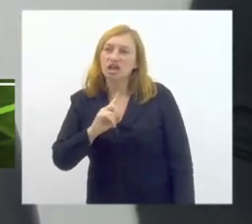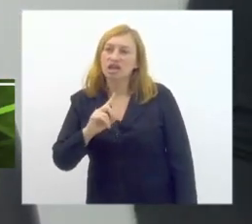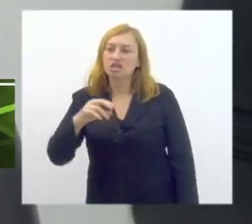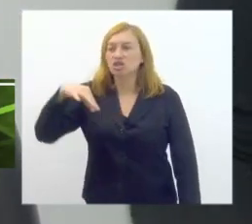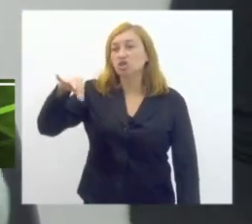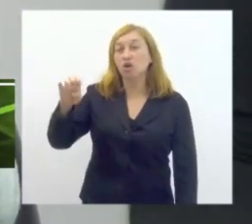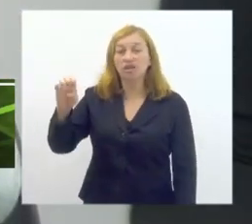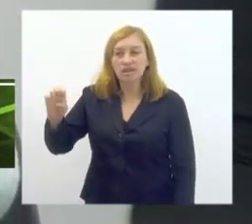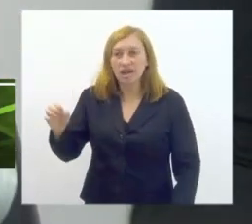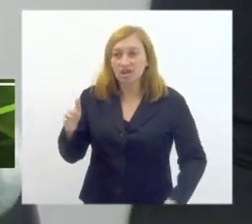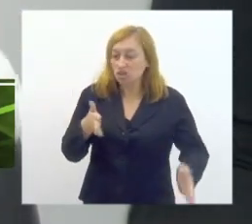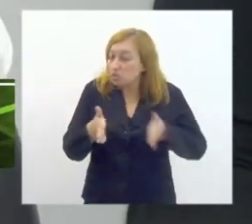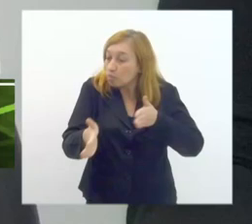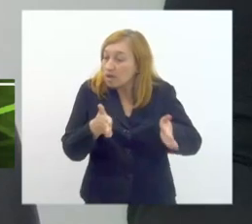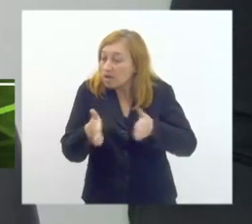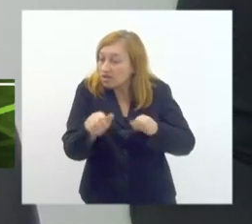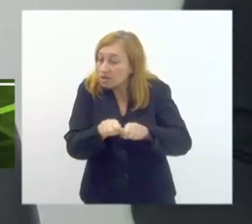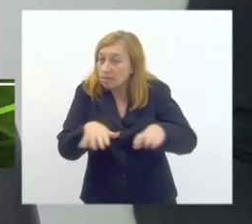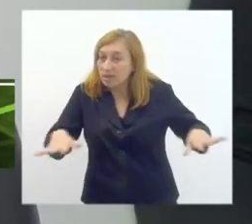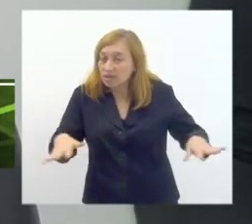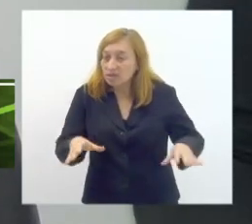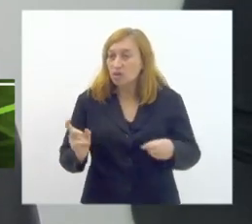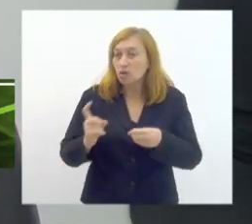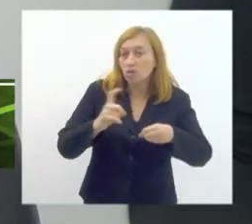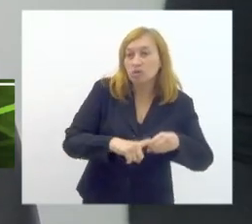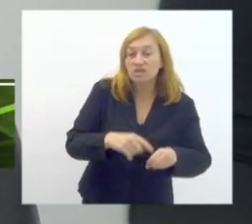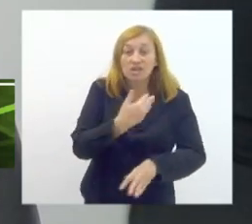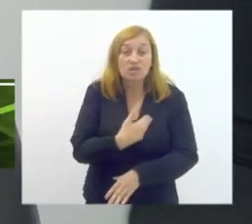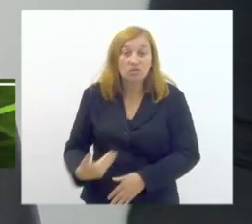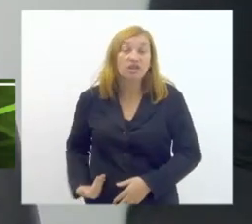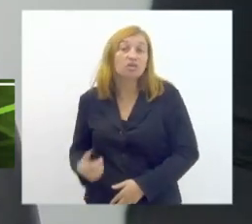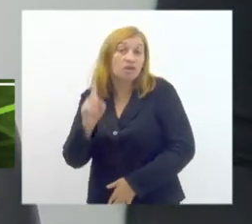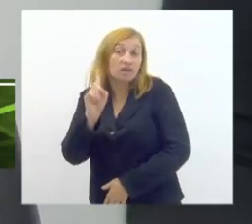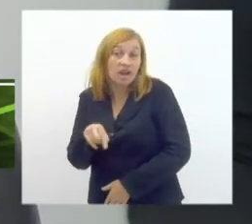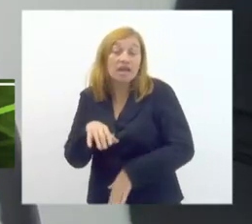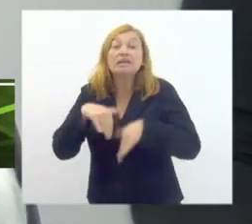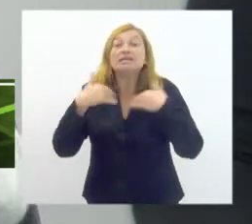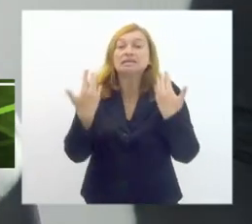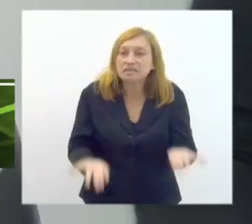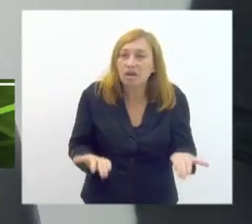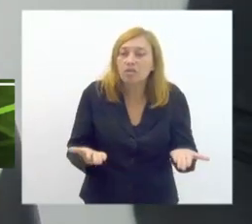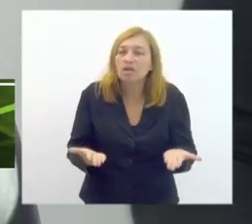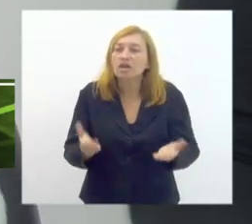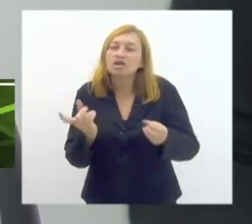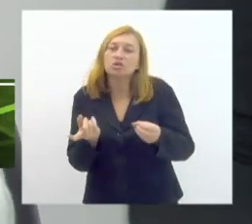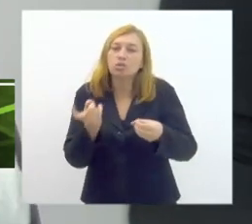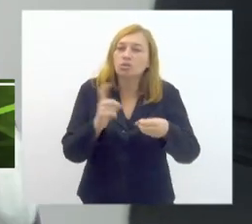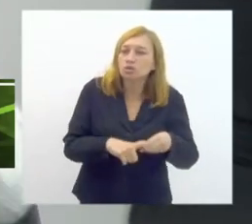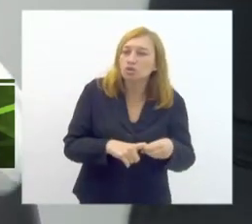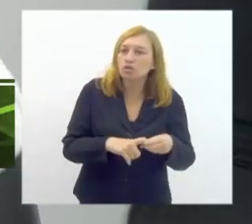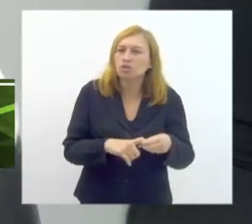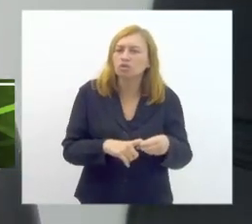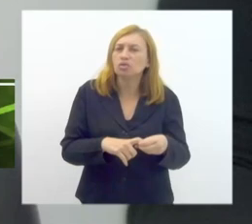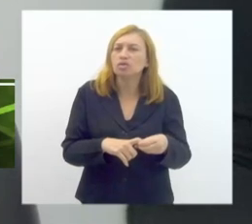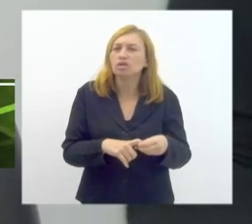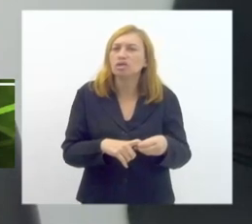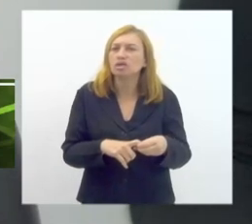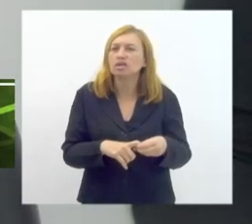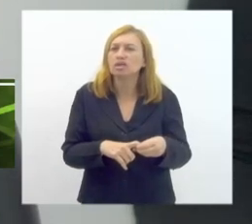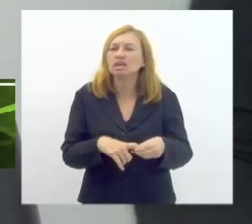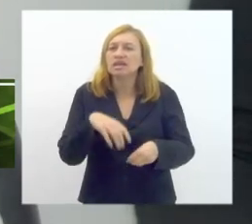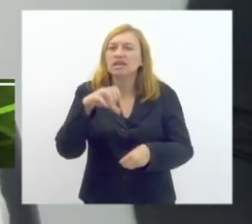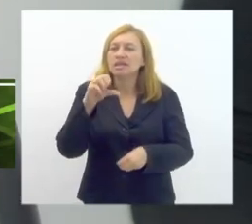época da pandemia, criando um consórcio de governadores. Né? Então, esses consórcios que existem